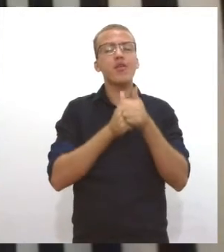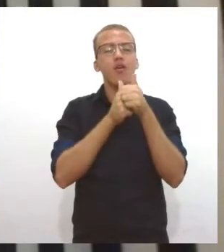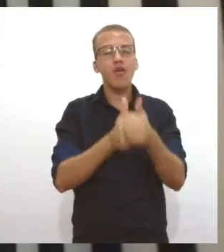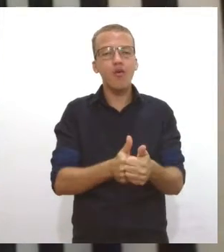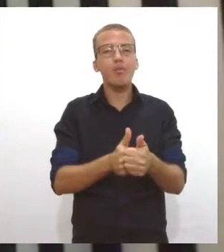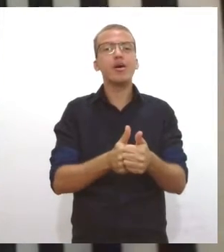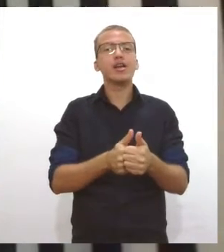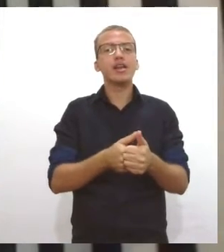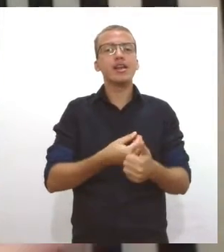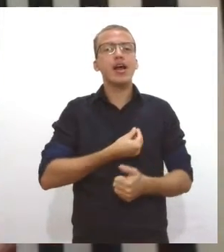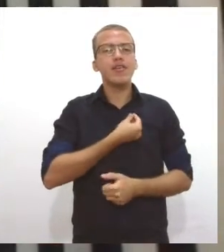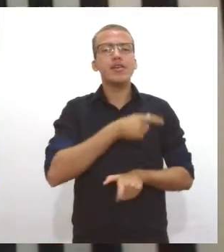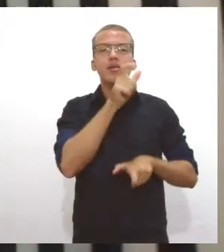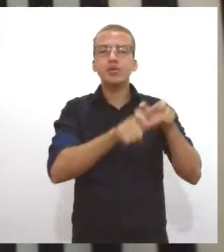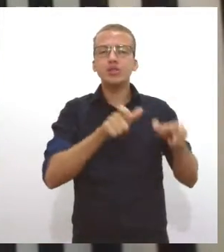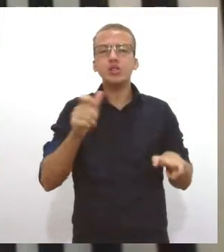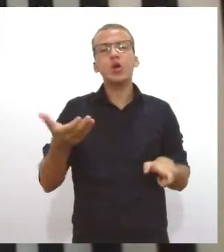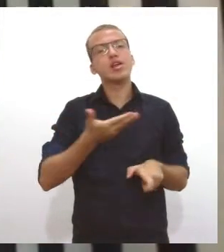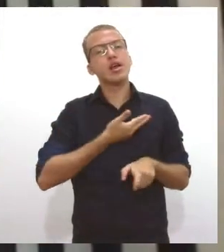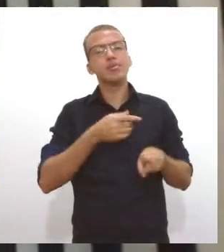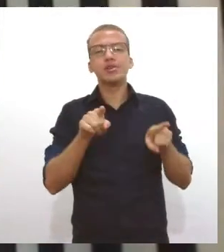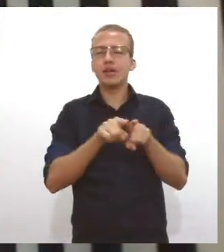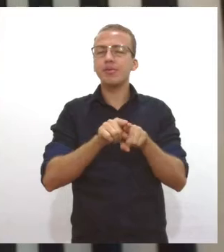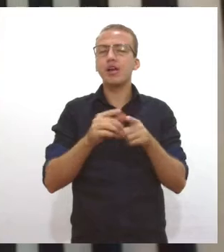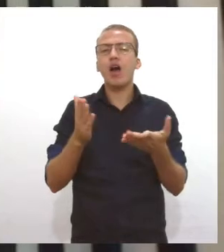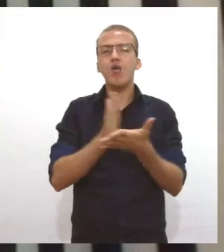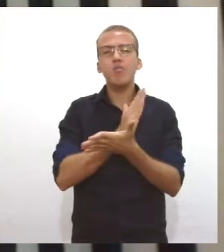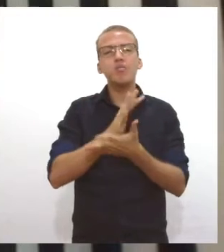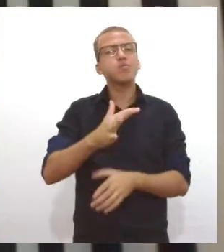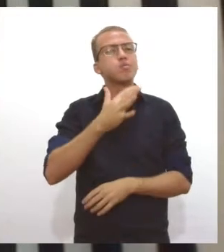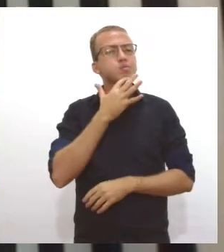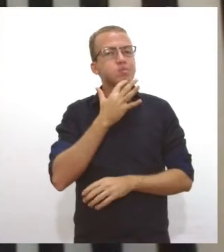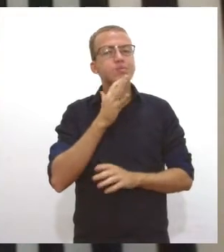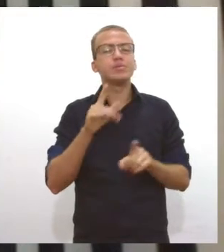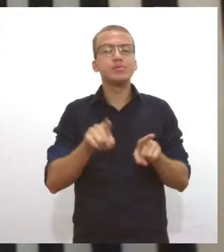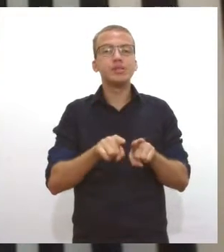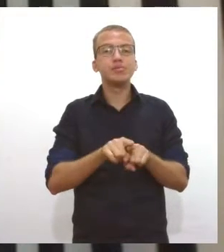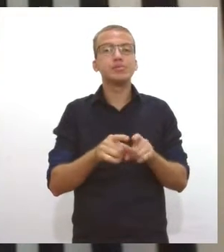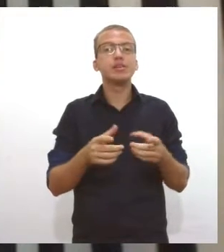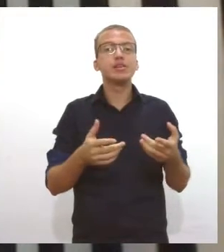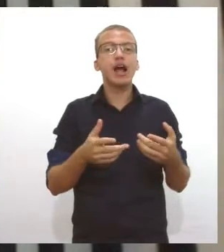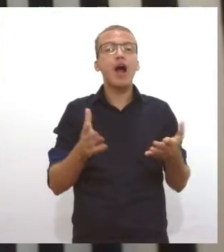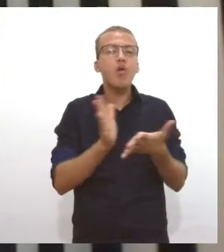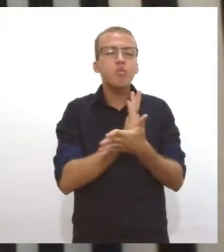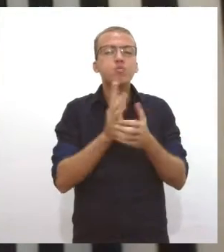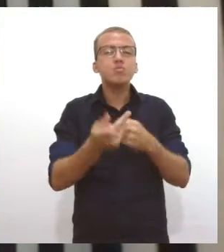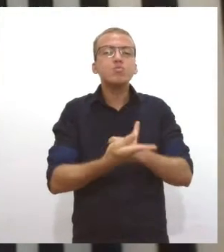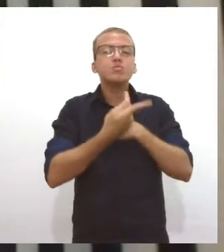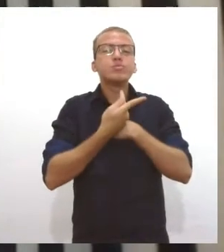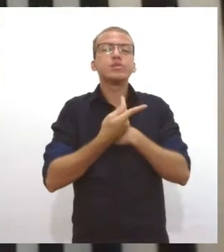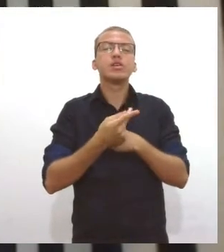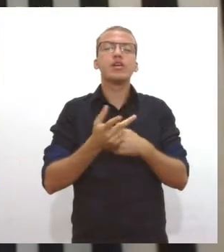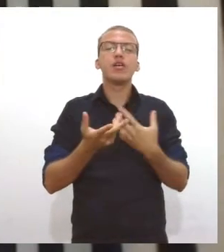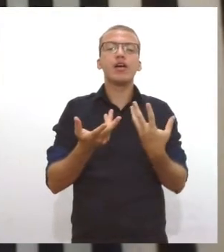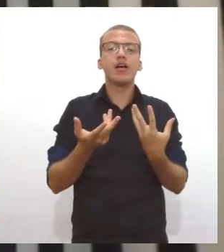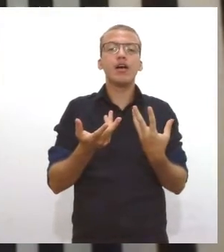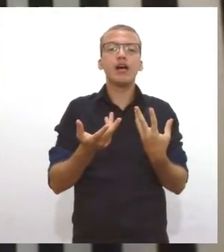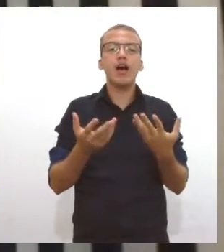conhecidas de pessoas que me procuravam agora é nesta fase do projeto de que mãe estiveram